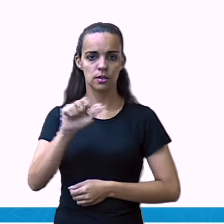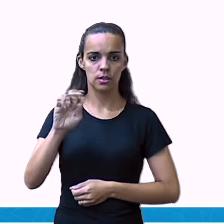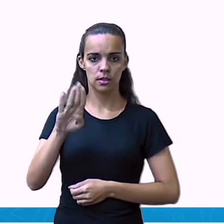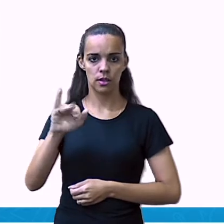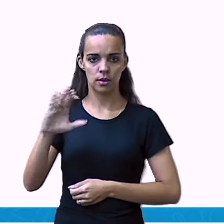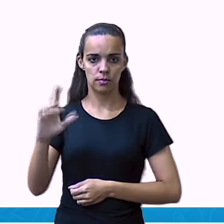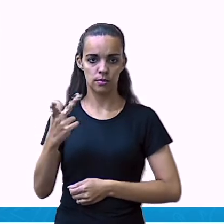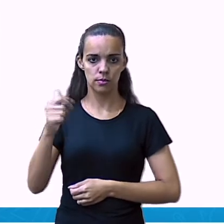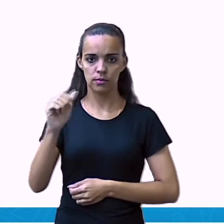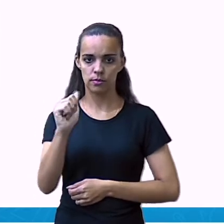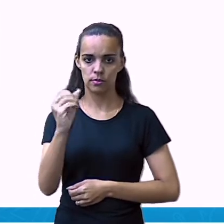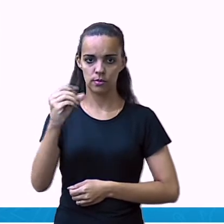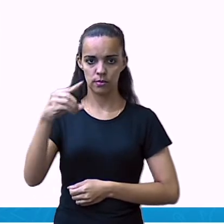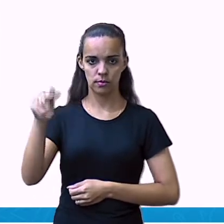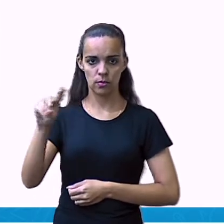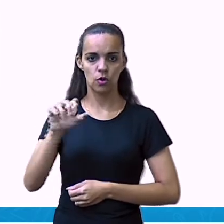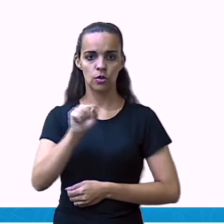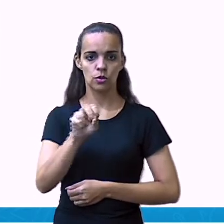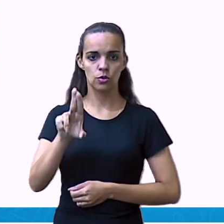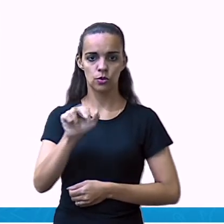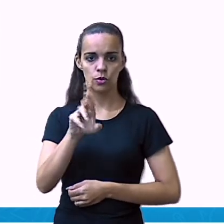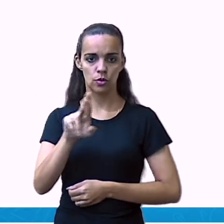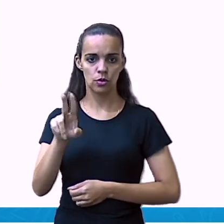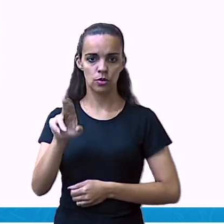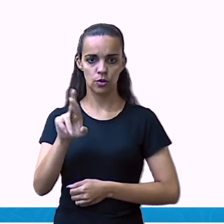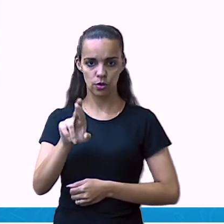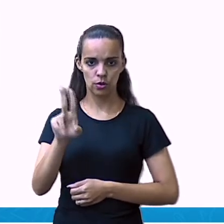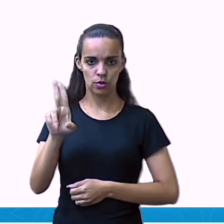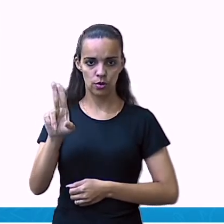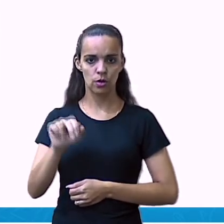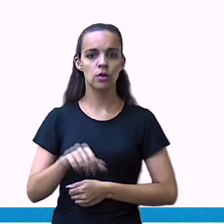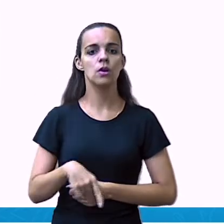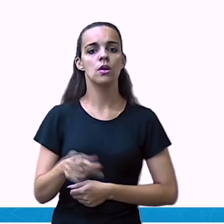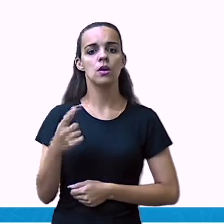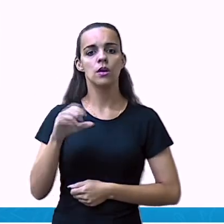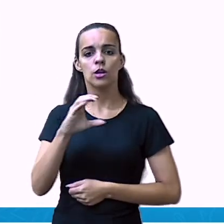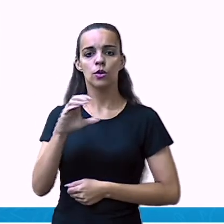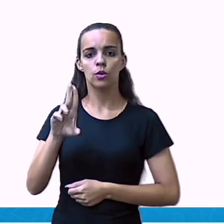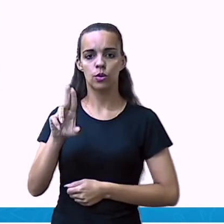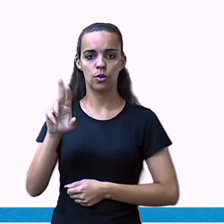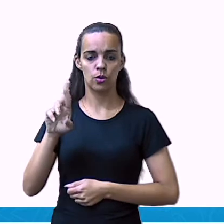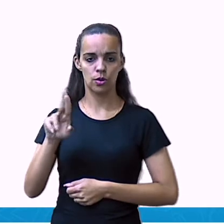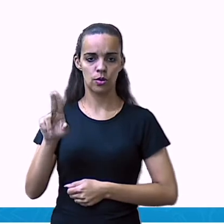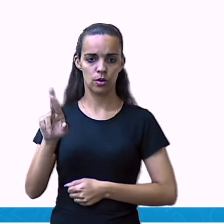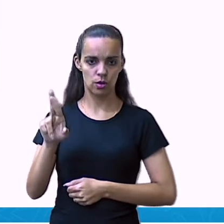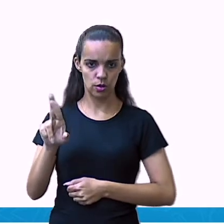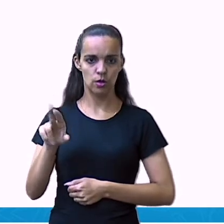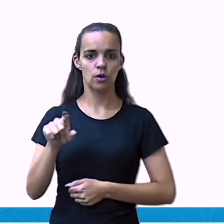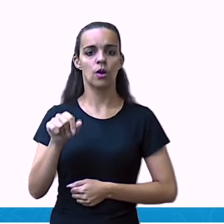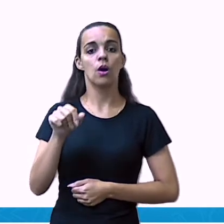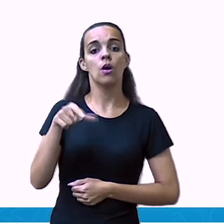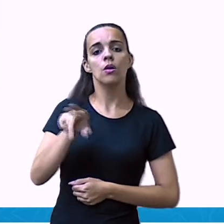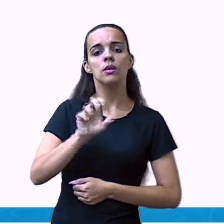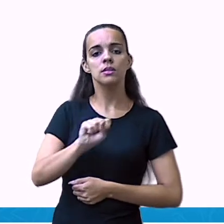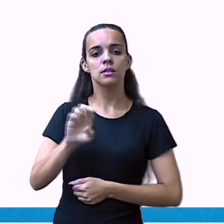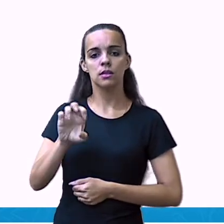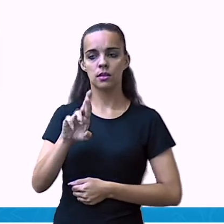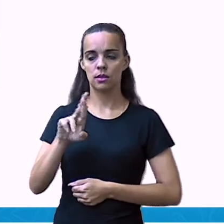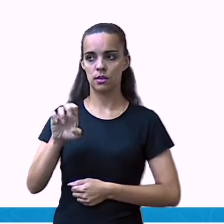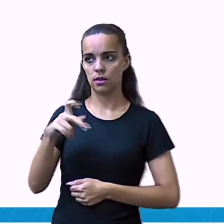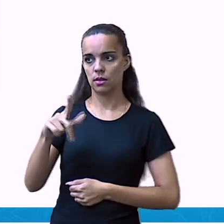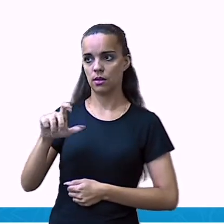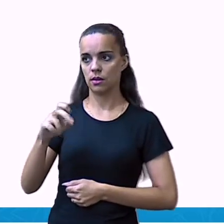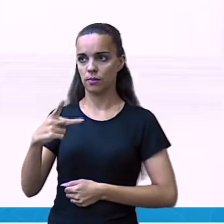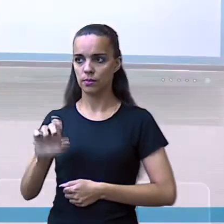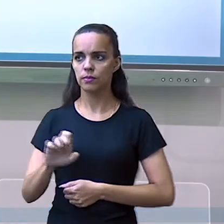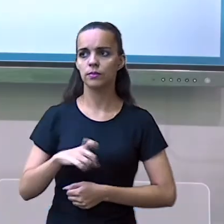sabichão, sururu, cururu e serelepe. Todas essas palavras estão lá no